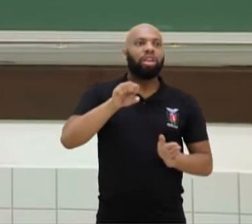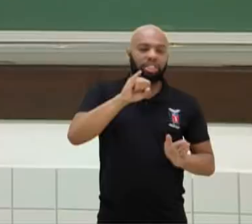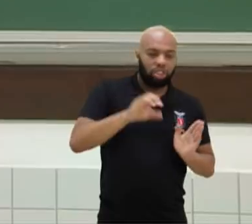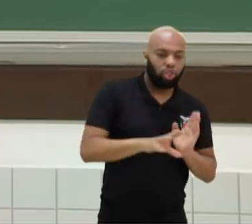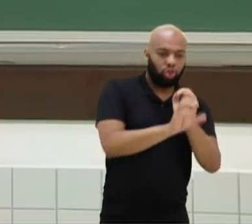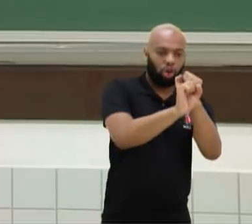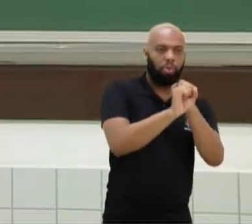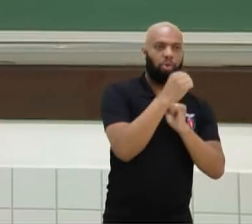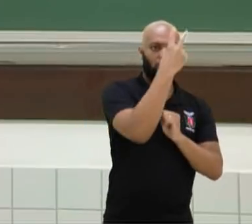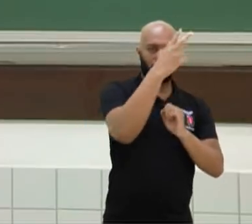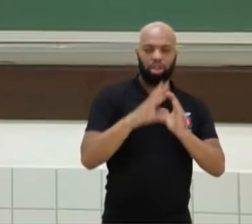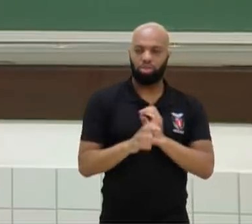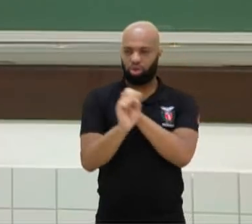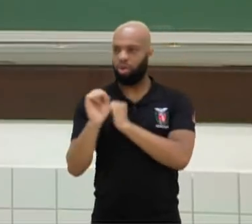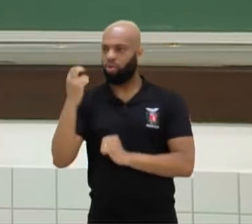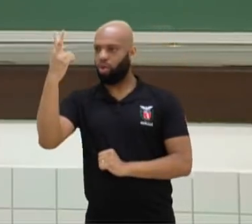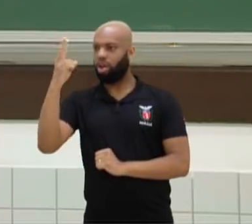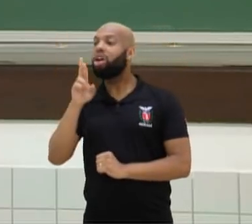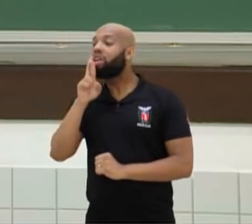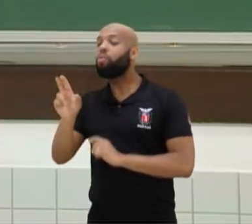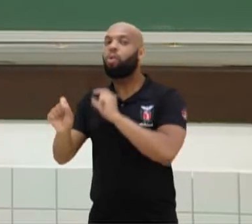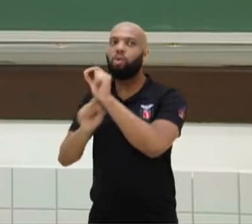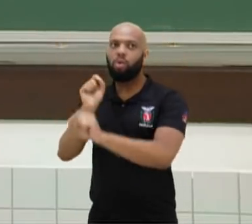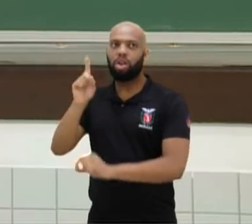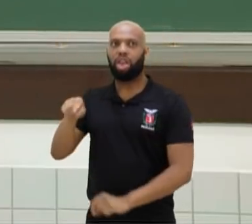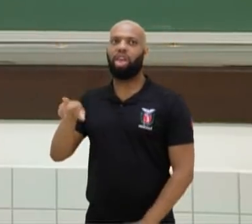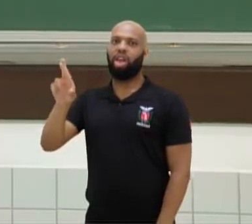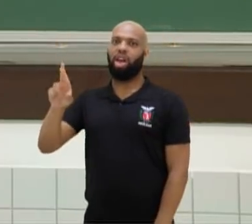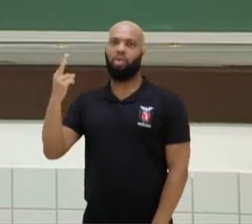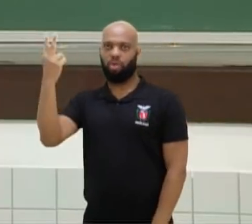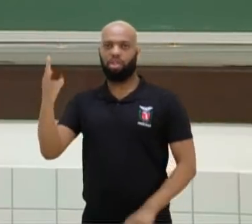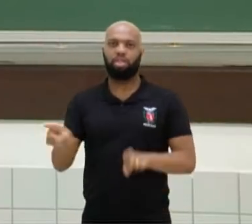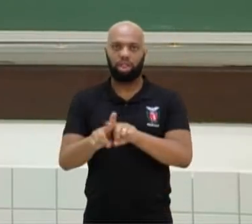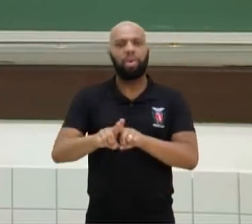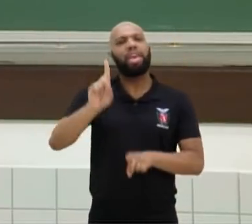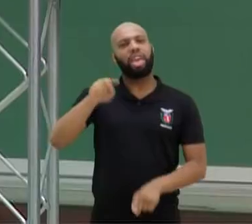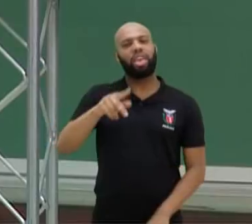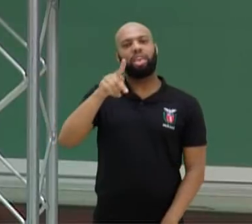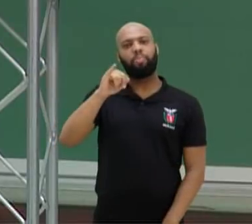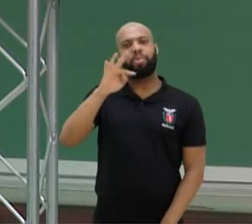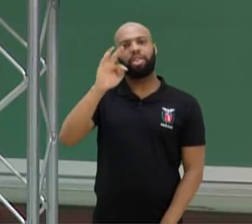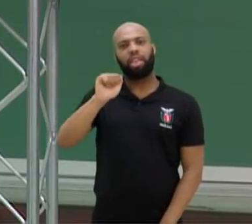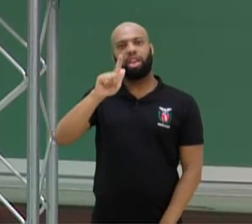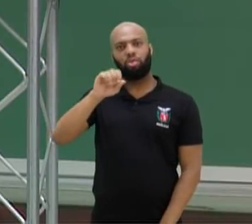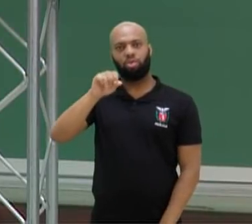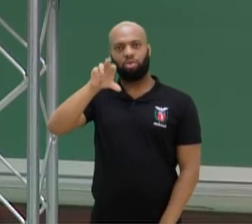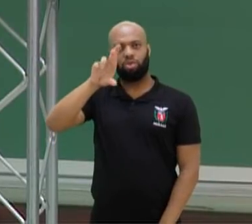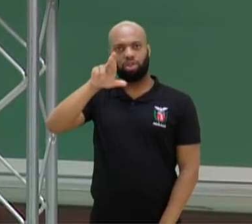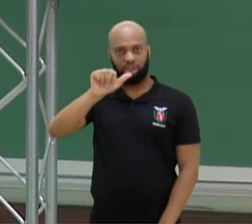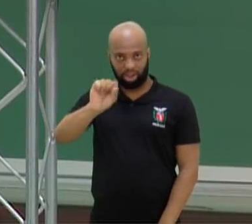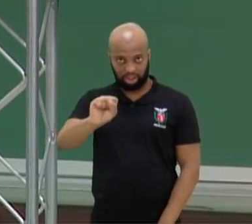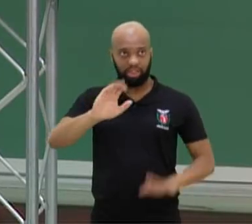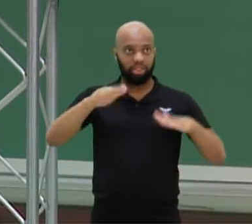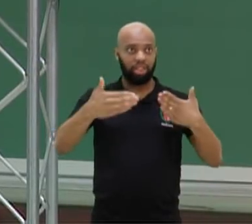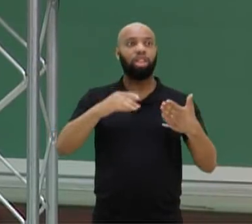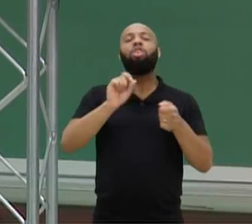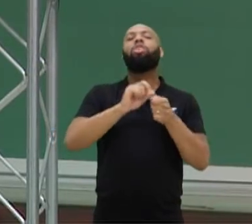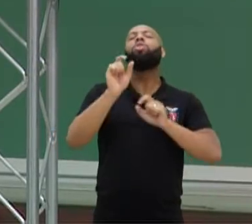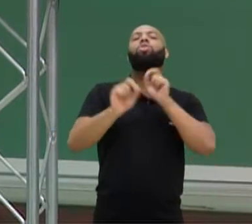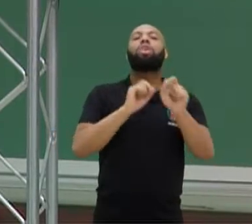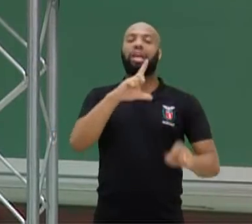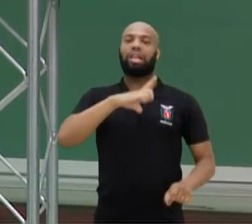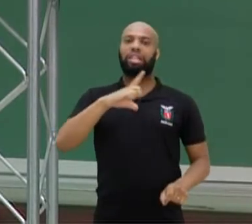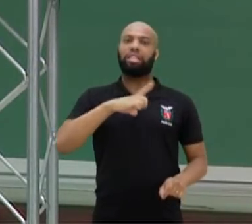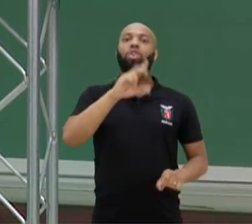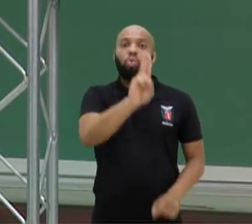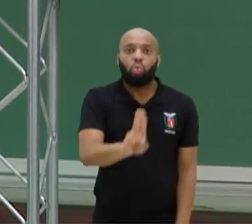raio ao quadrado, nosso amiguinho Pitágoras. Isso já foi dito para vocês. Então, a equação geral da circunferência nada mais é do que você